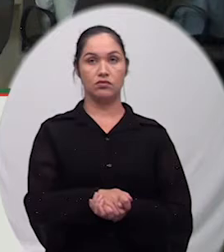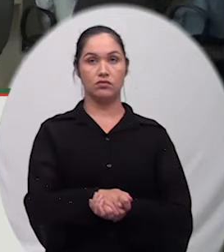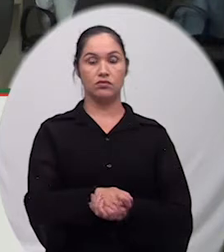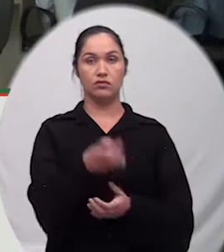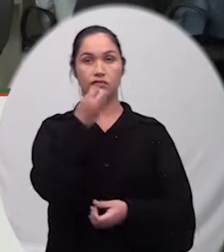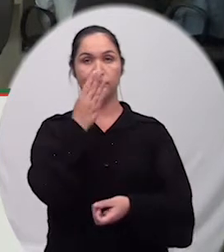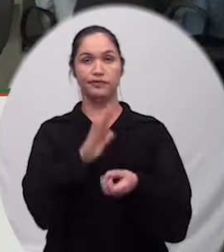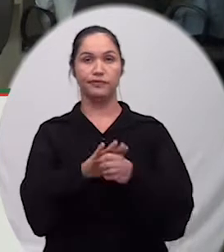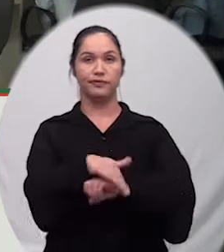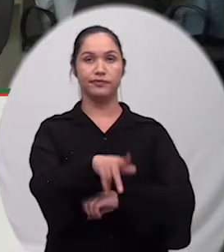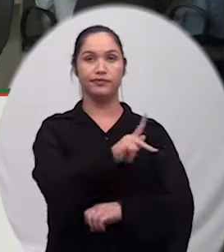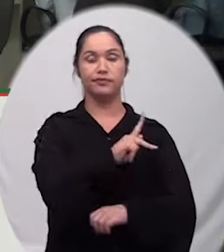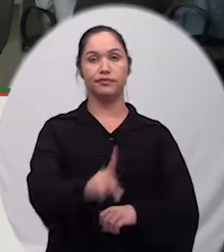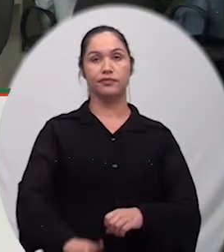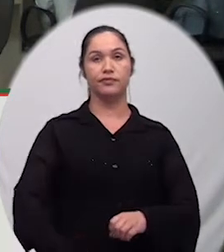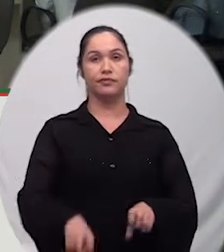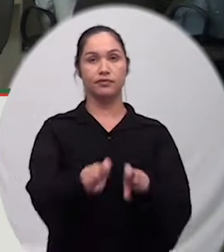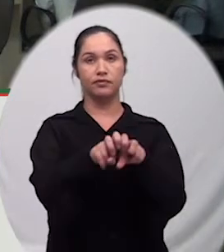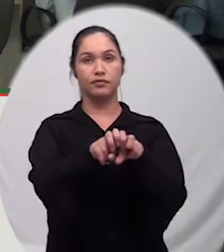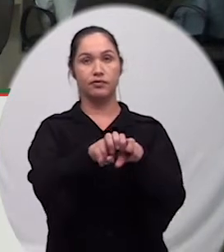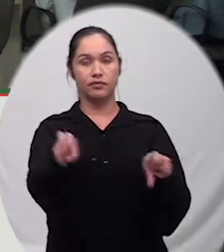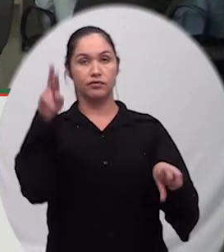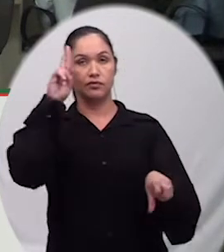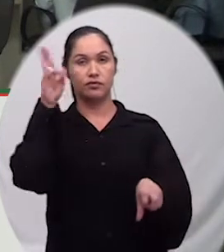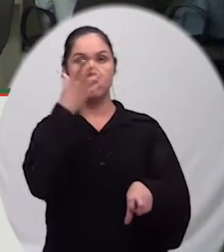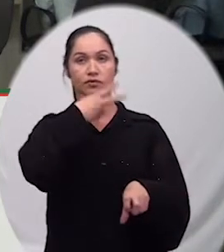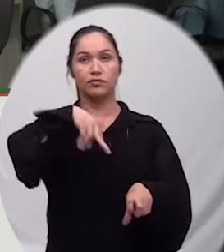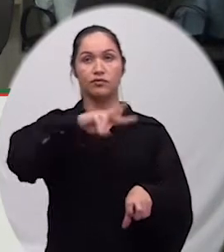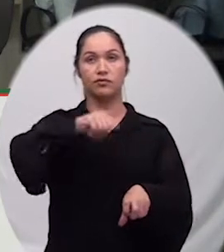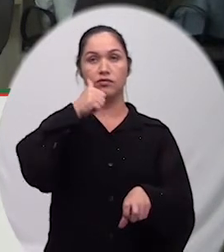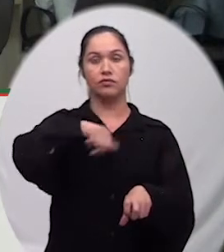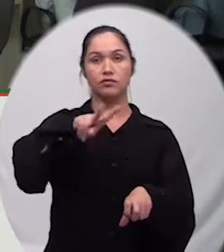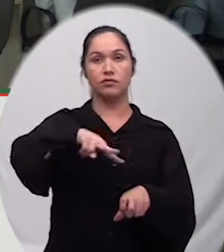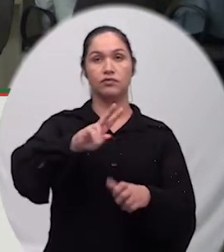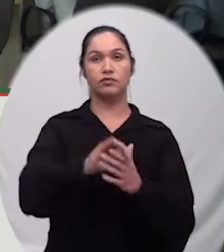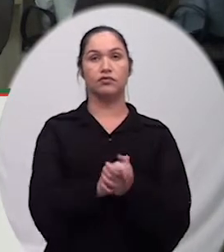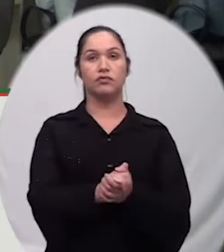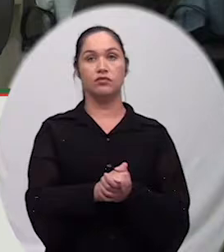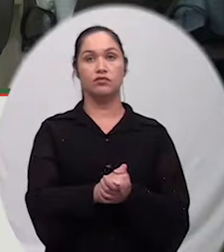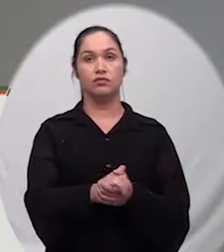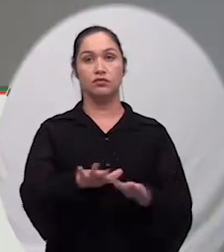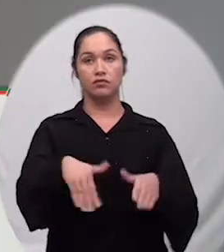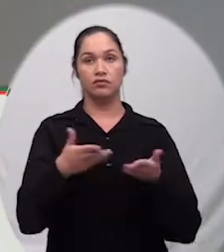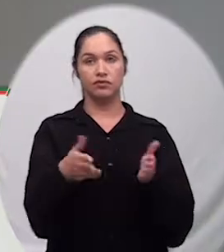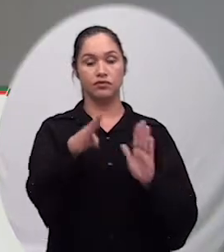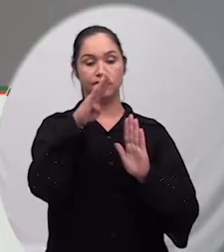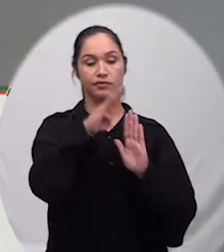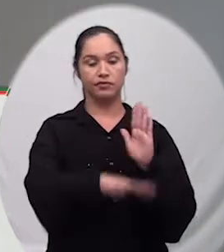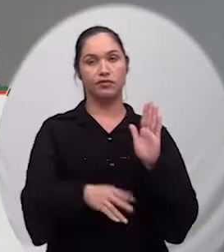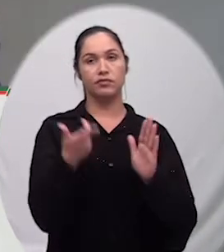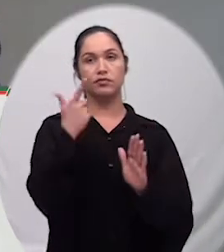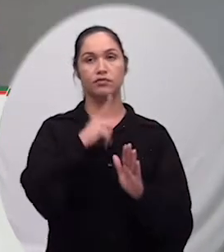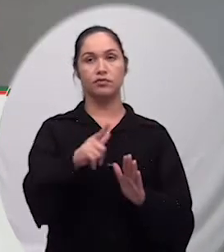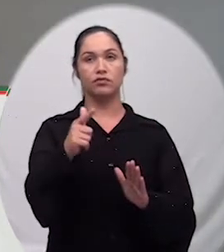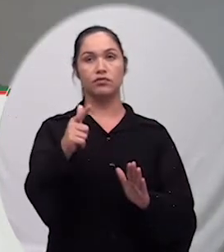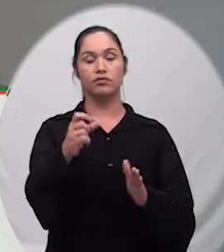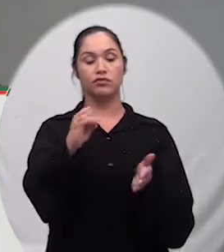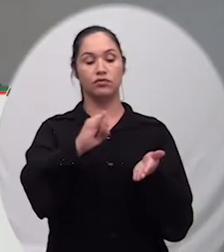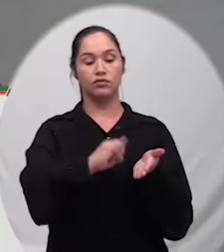Boa noite, senhor presidente, membros da mesa, vereadores, vereadoras. Em pauta aqui, novamente, o ISS,